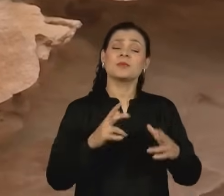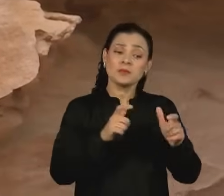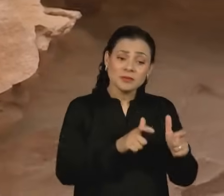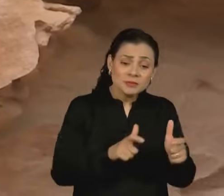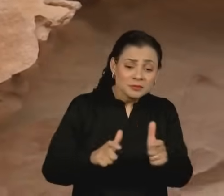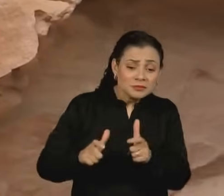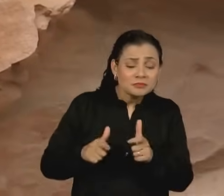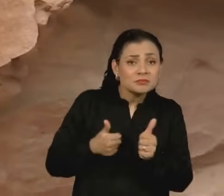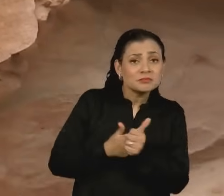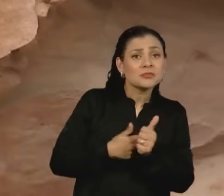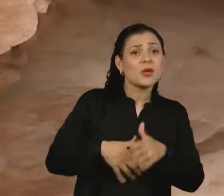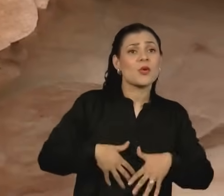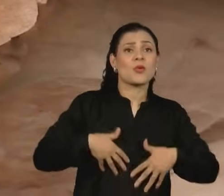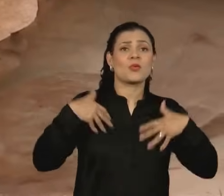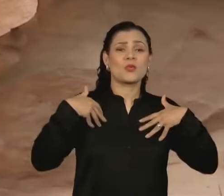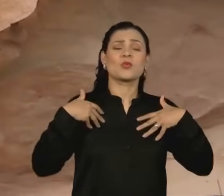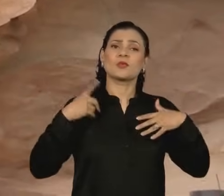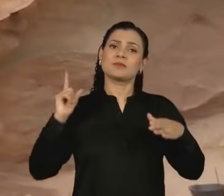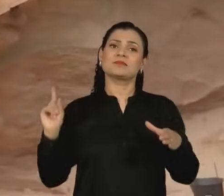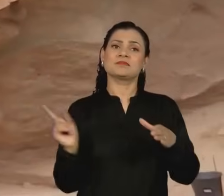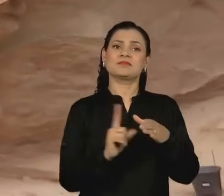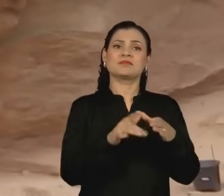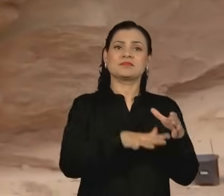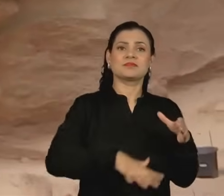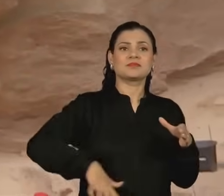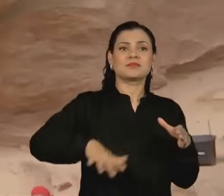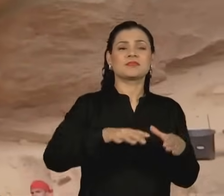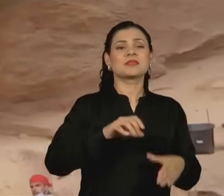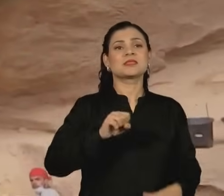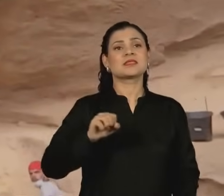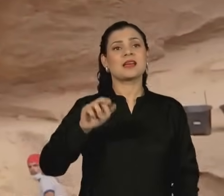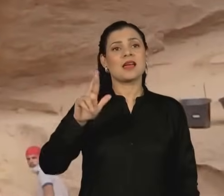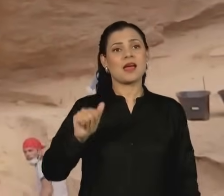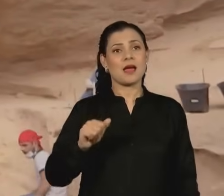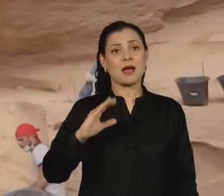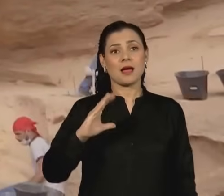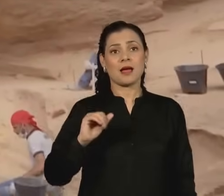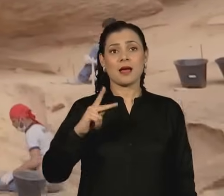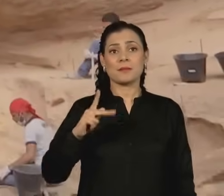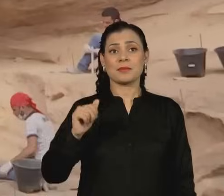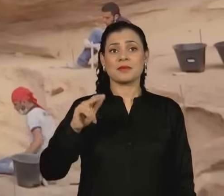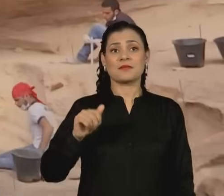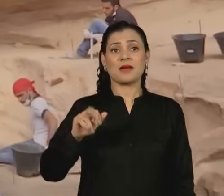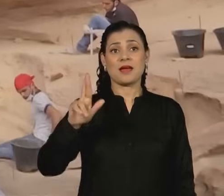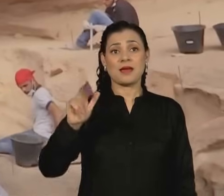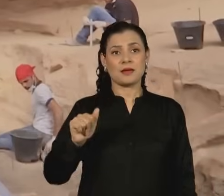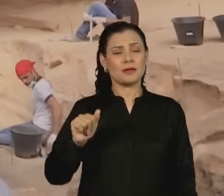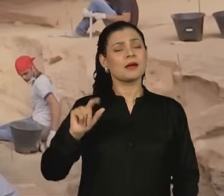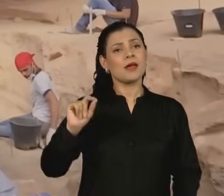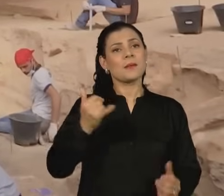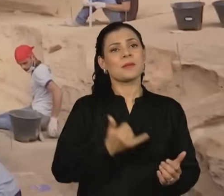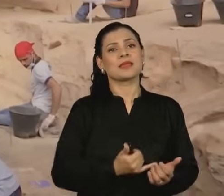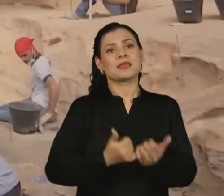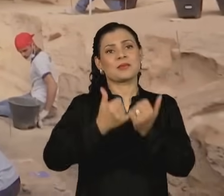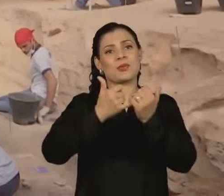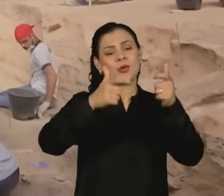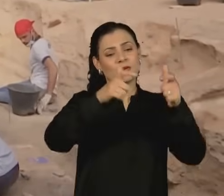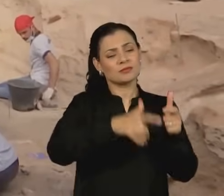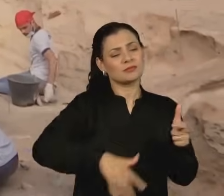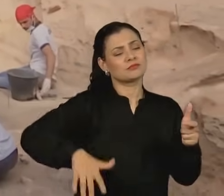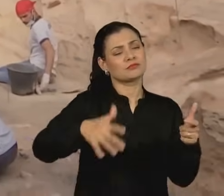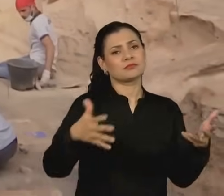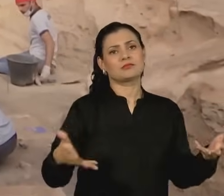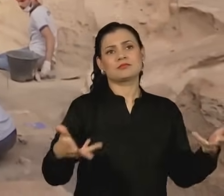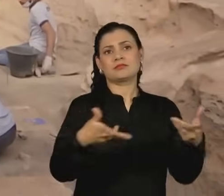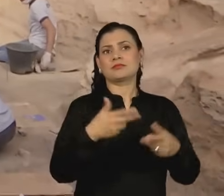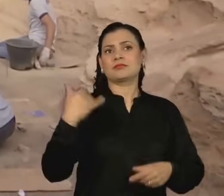comunidades, tal, terem orgulho de pertencerem à região da Serra da Capivara e de terem esse patrimônio, né, nessa região